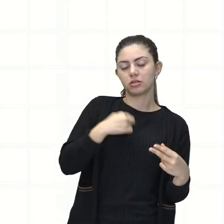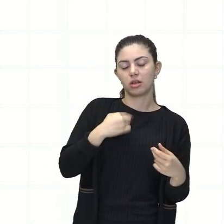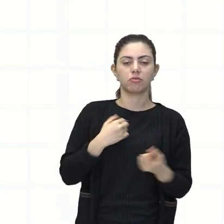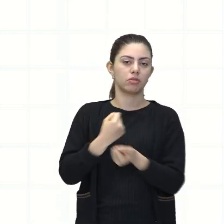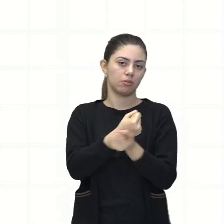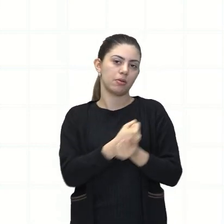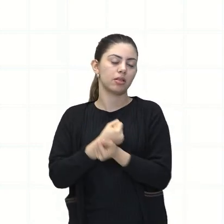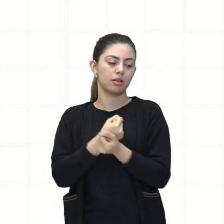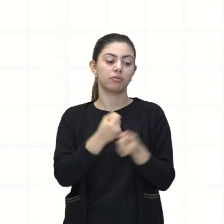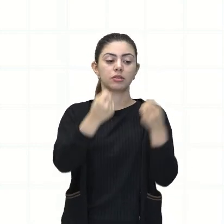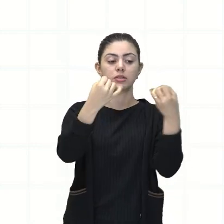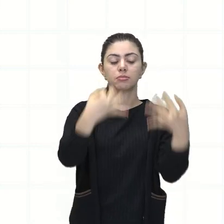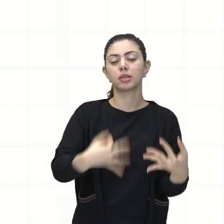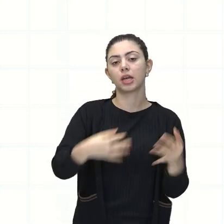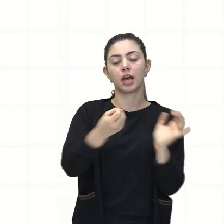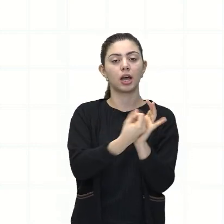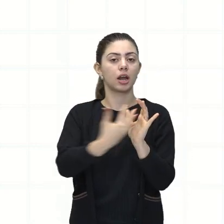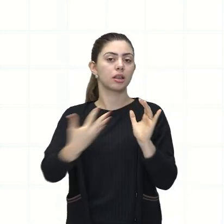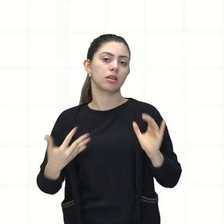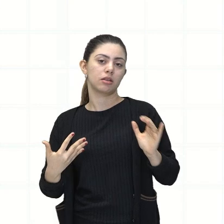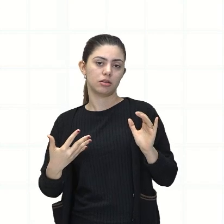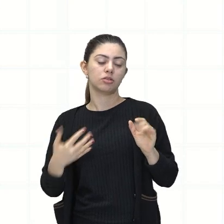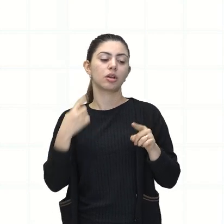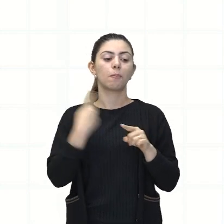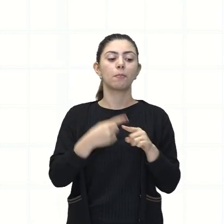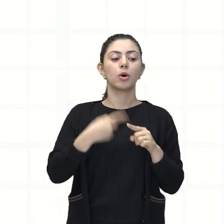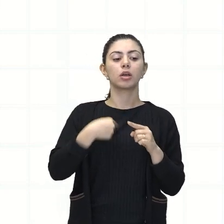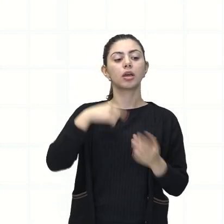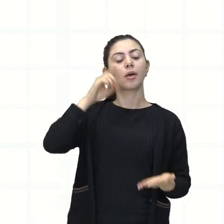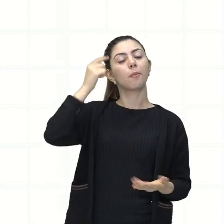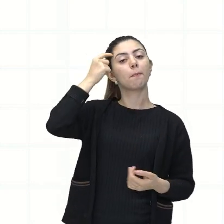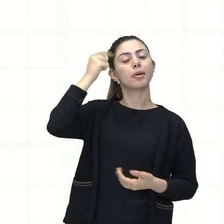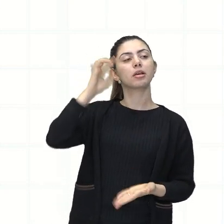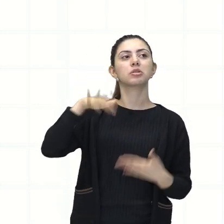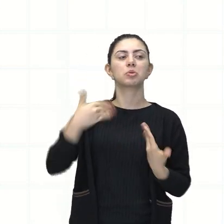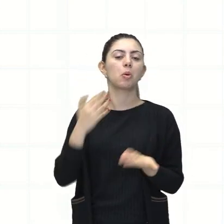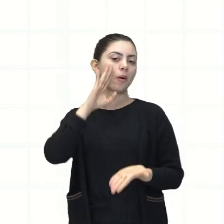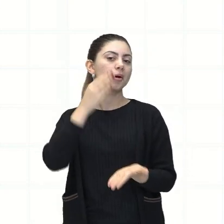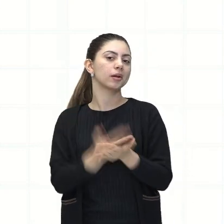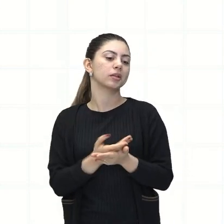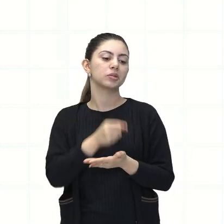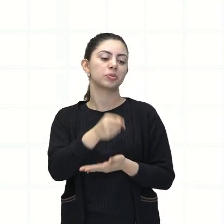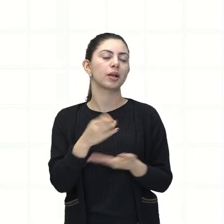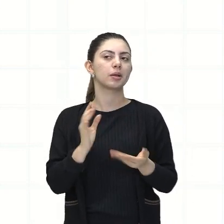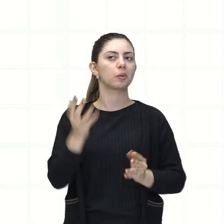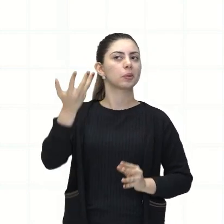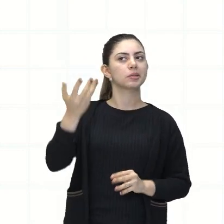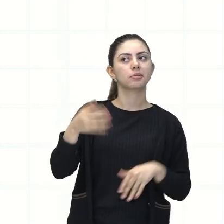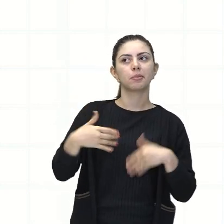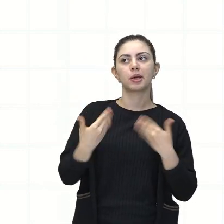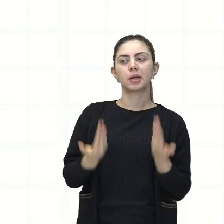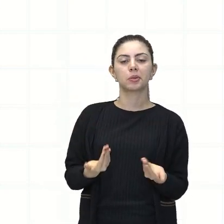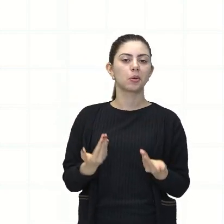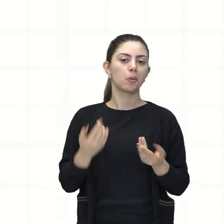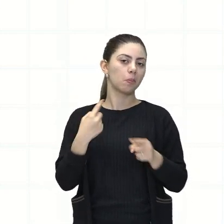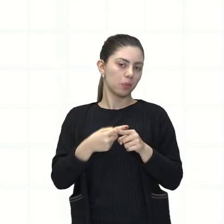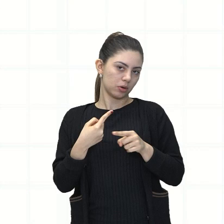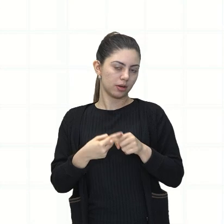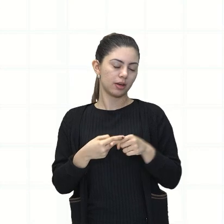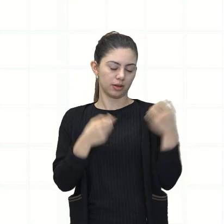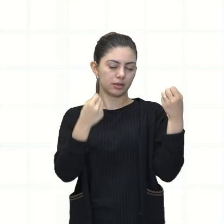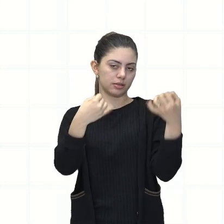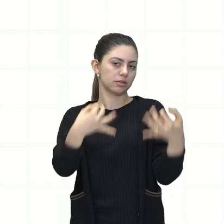esclarecer vários aspectos, por que ele acredita, né, em tal fato, em tal acontecimento, em